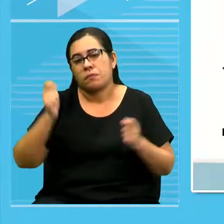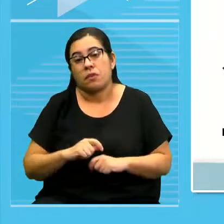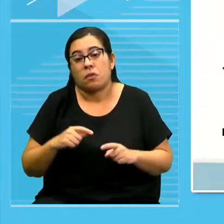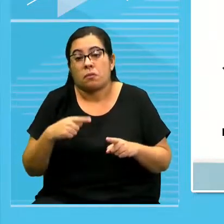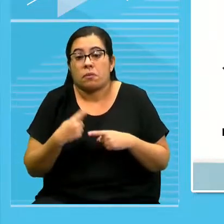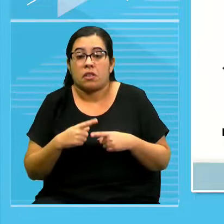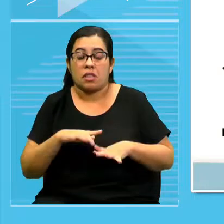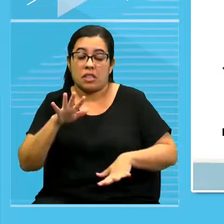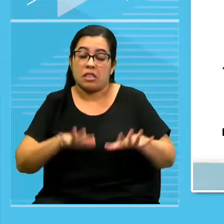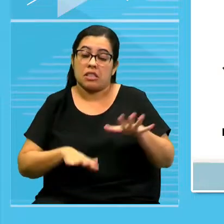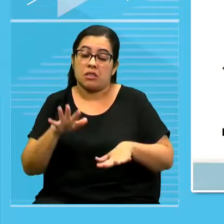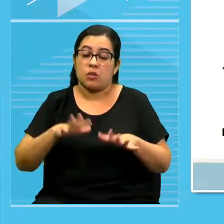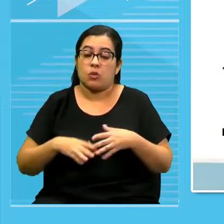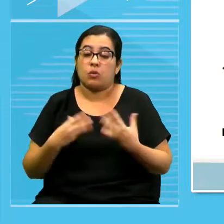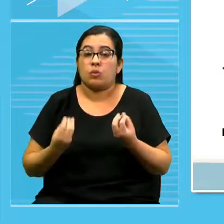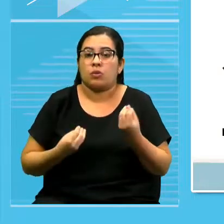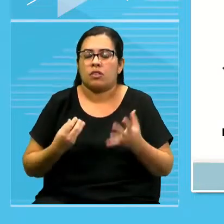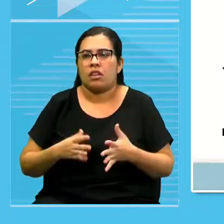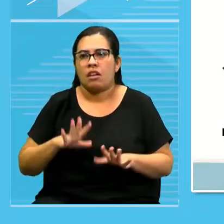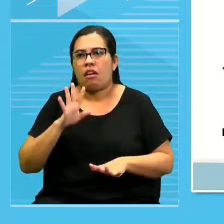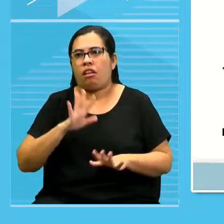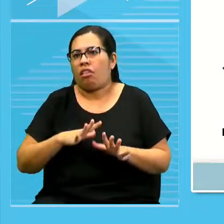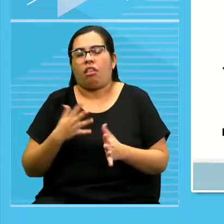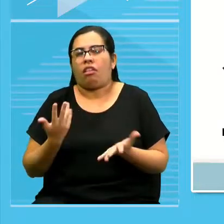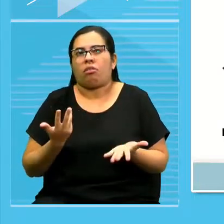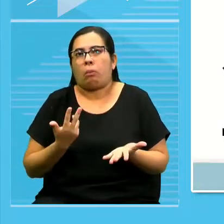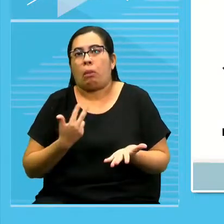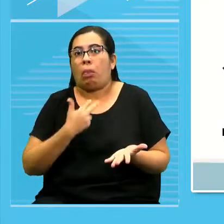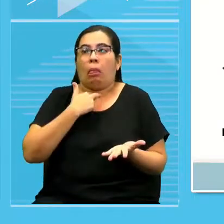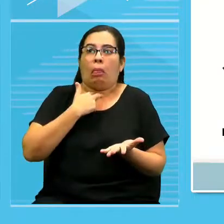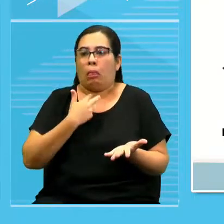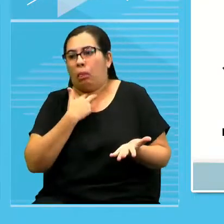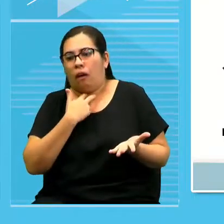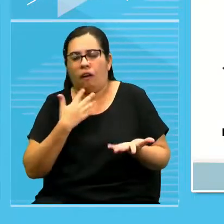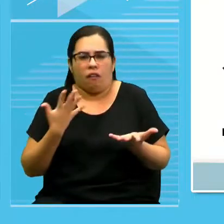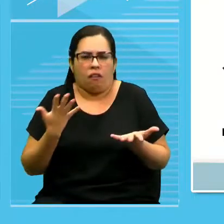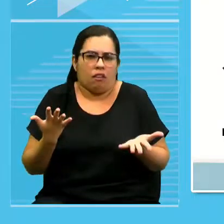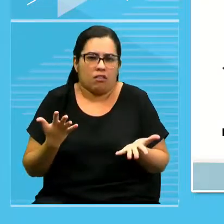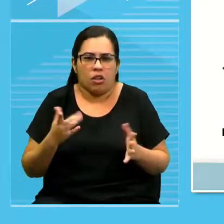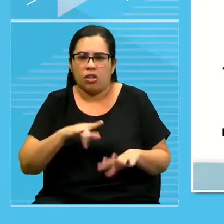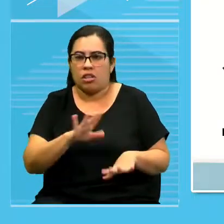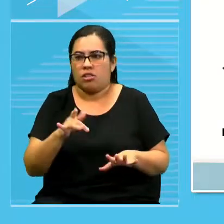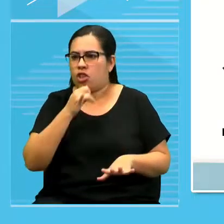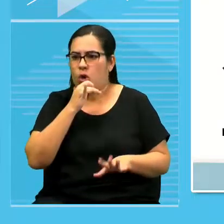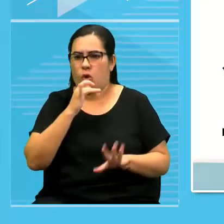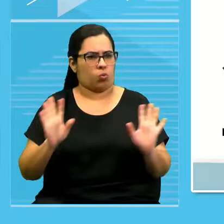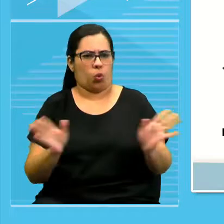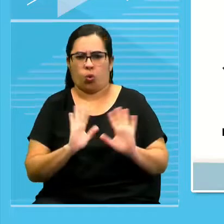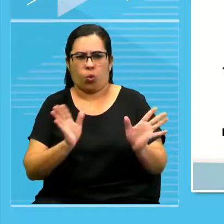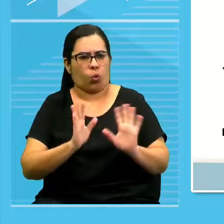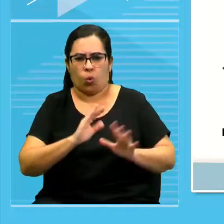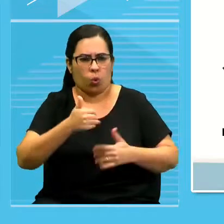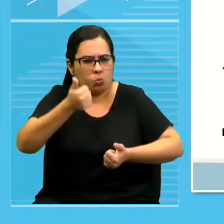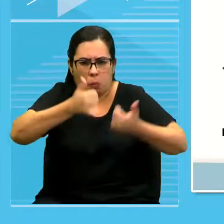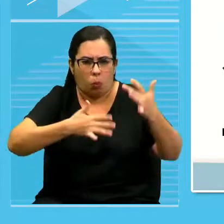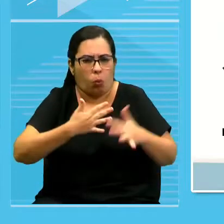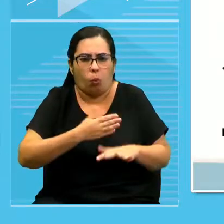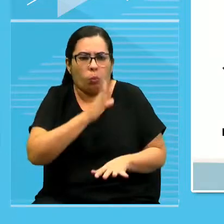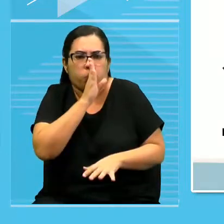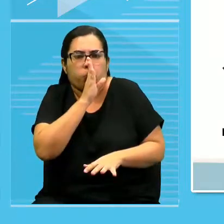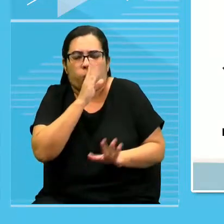perigoso quando a gente cria tabus quando existe aquele assunto que ninguém pode falar